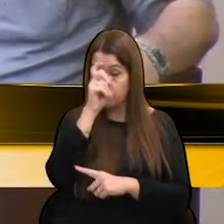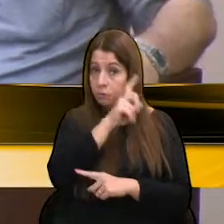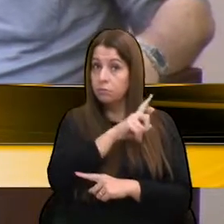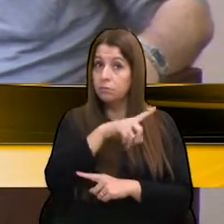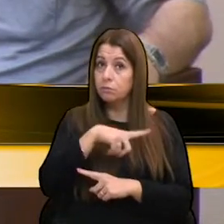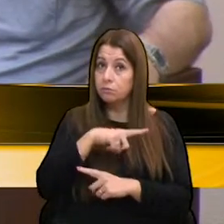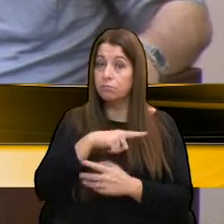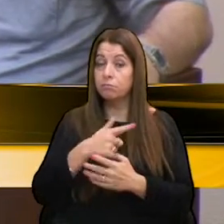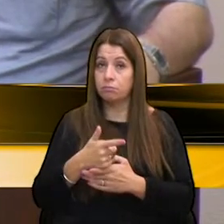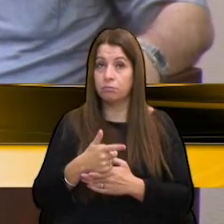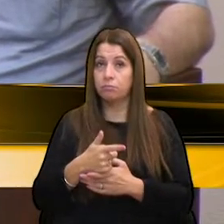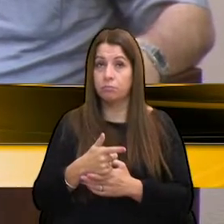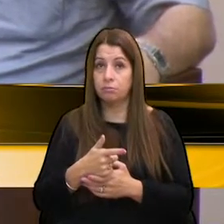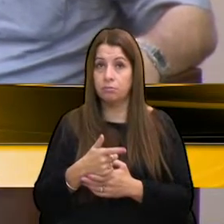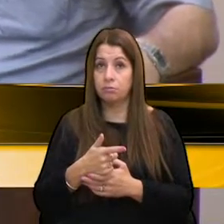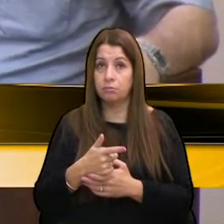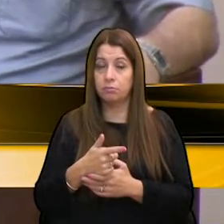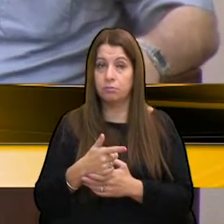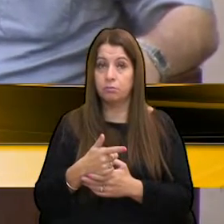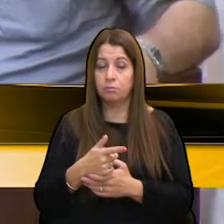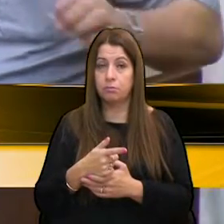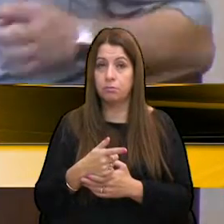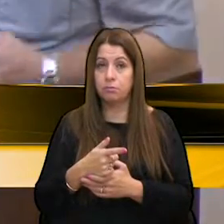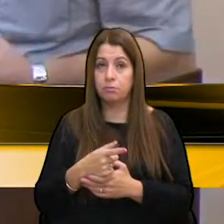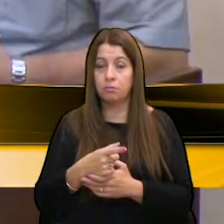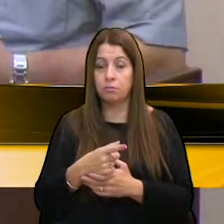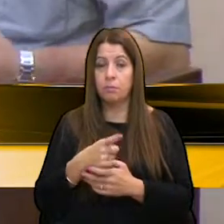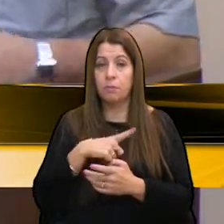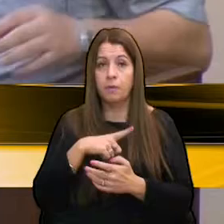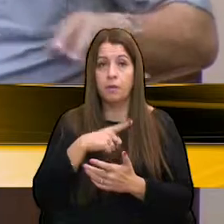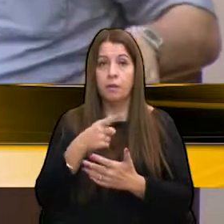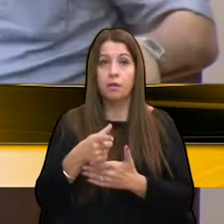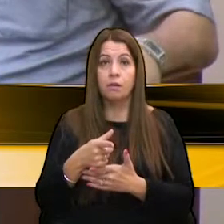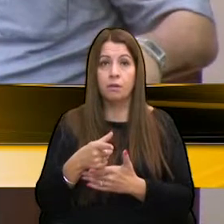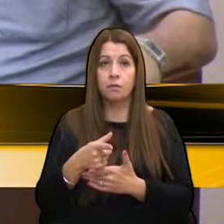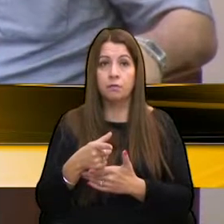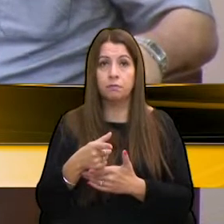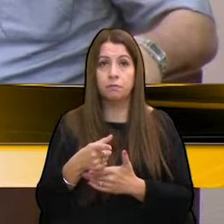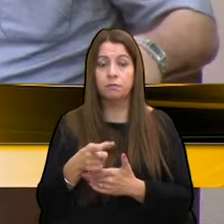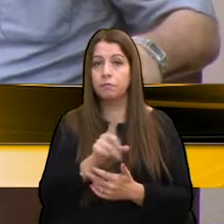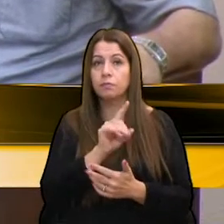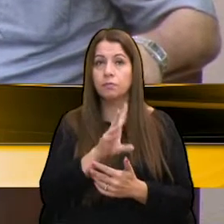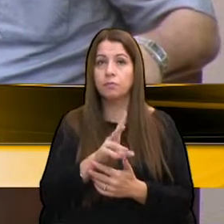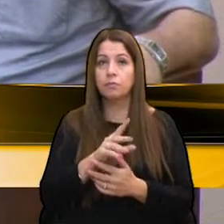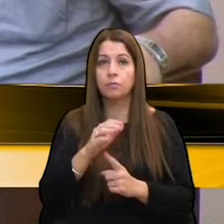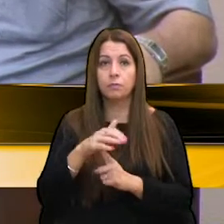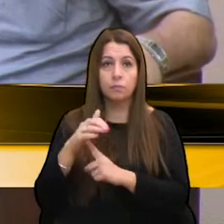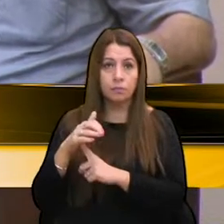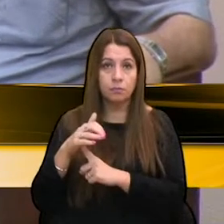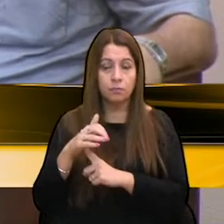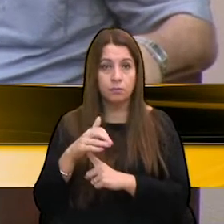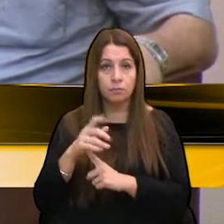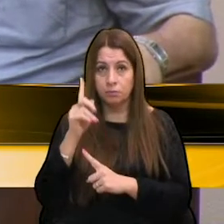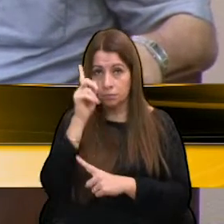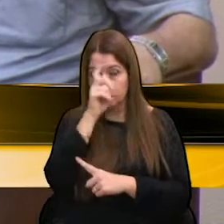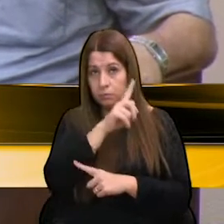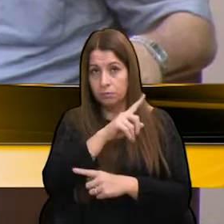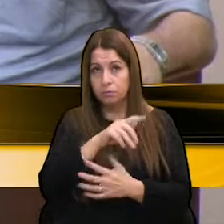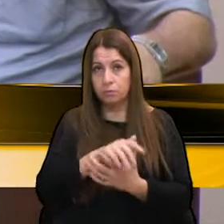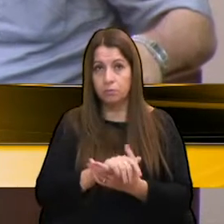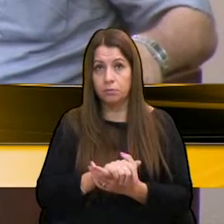dificuldade que eles terão. Que eles terão, porque eles vão estar, não só para os feirantes, as